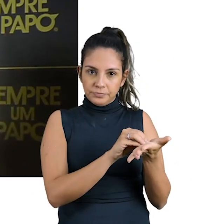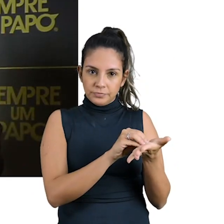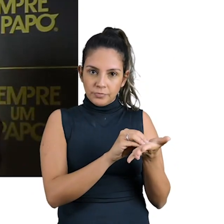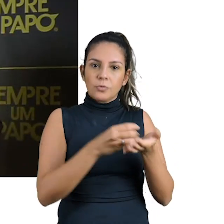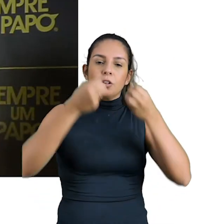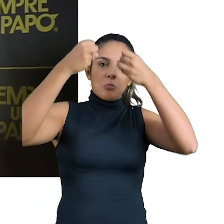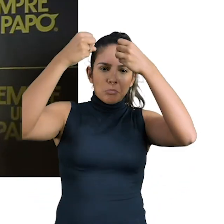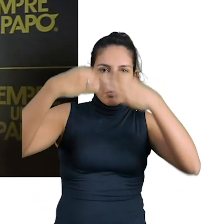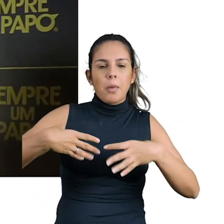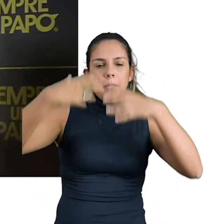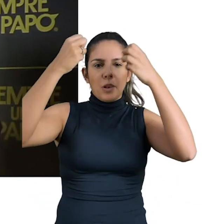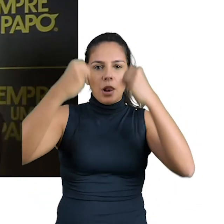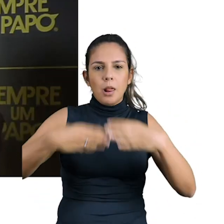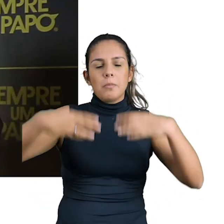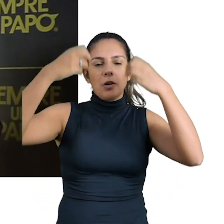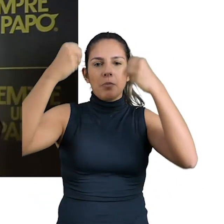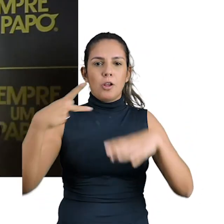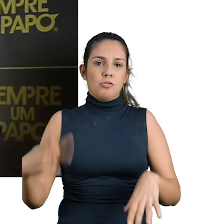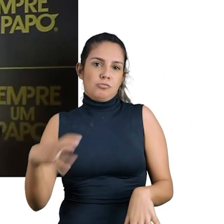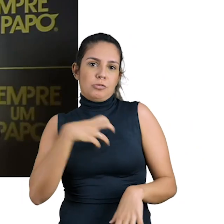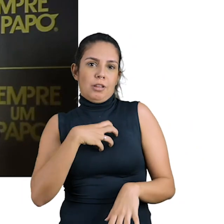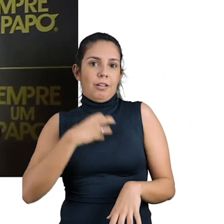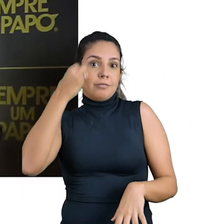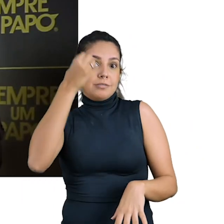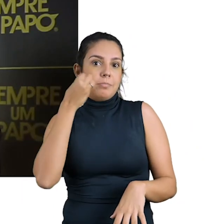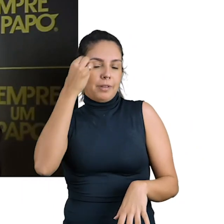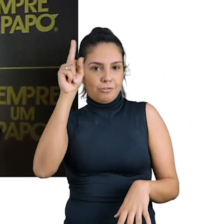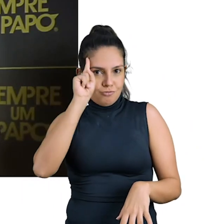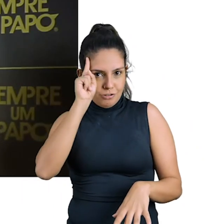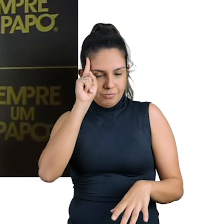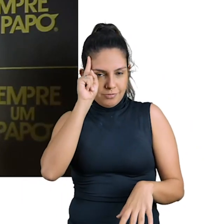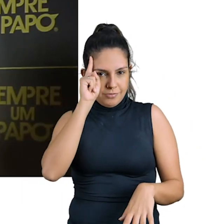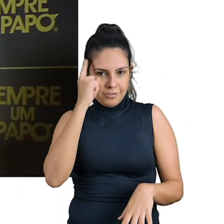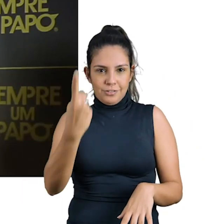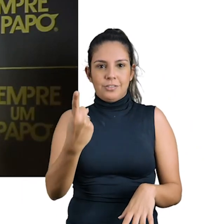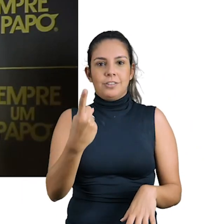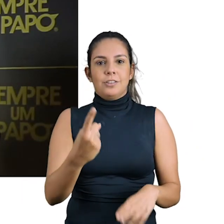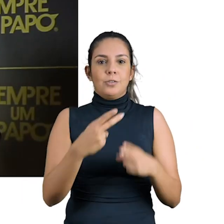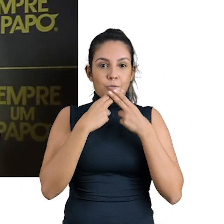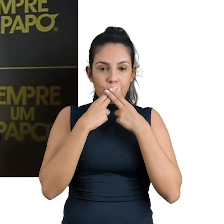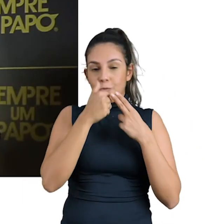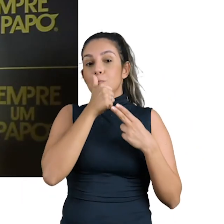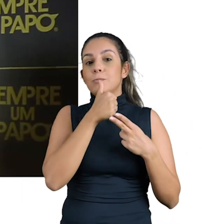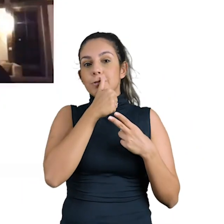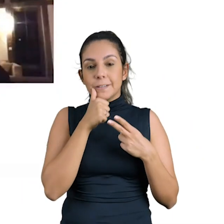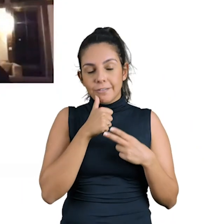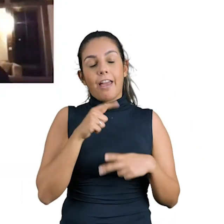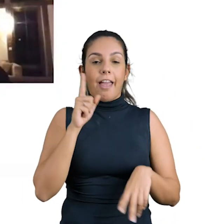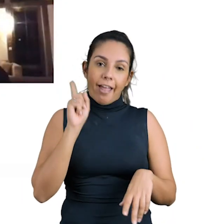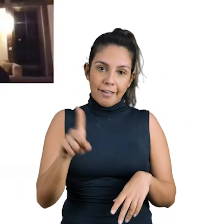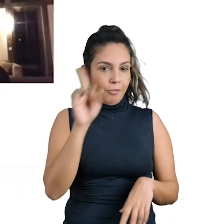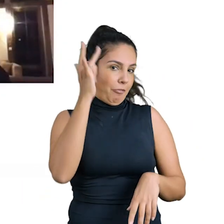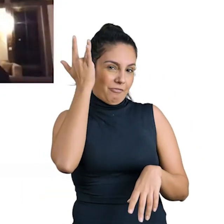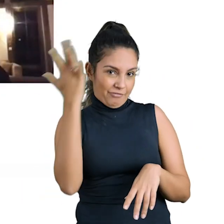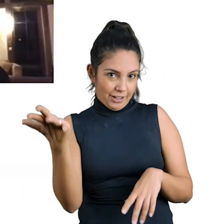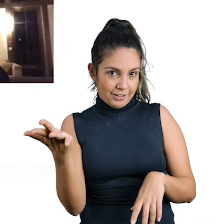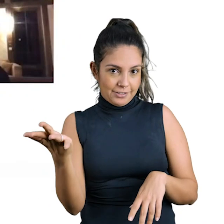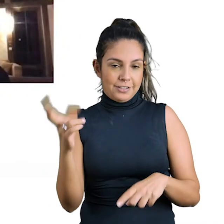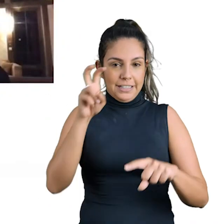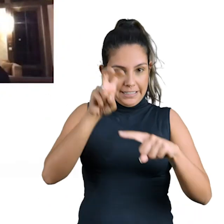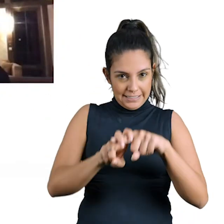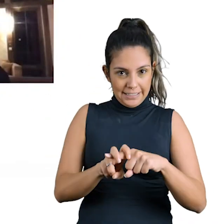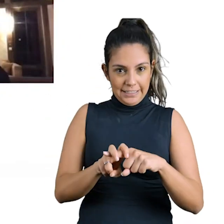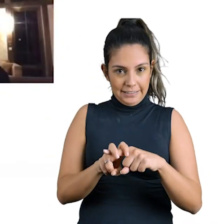fato banal, e faz ali um comentário segundo a sua experiência diário. É um sacrifício para